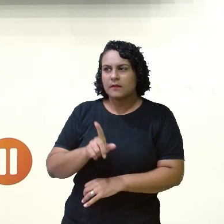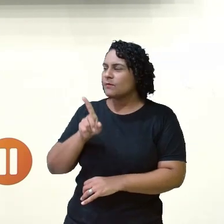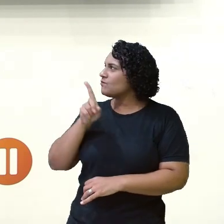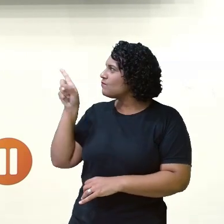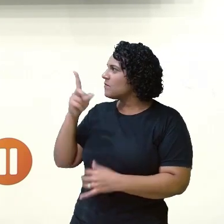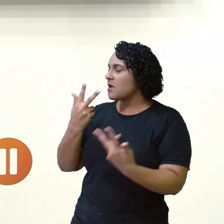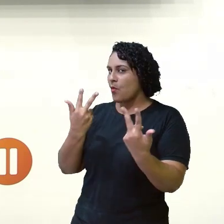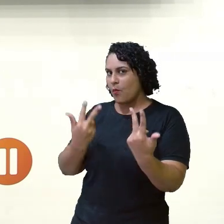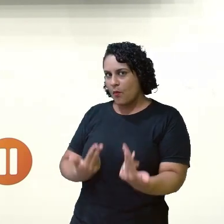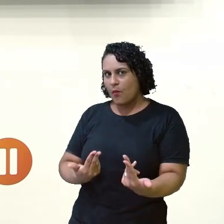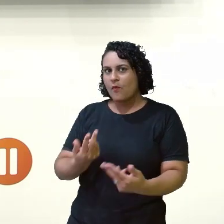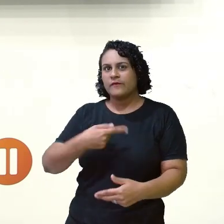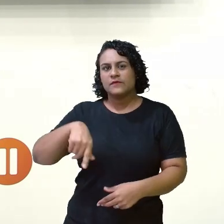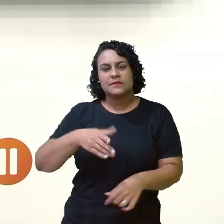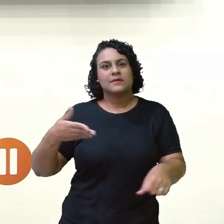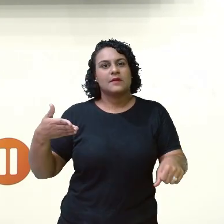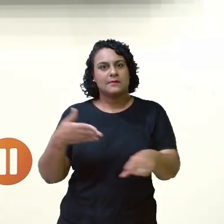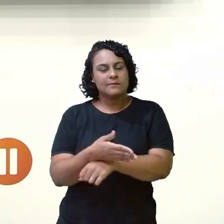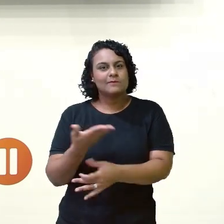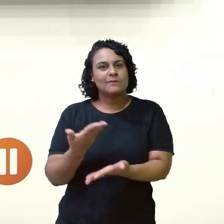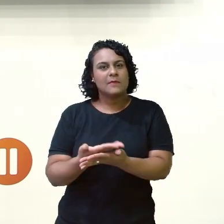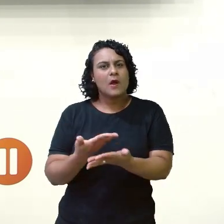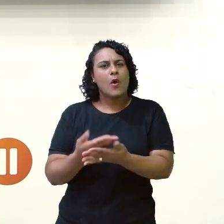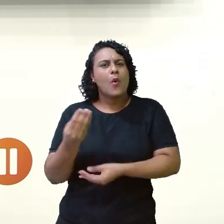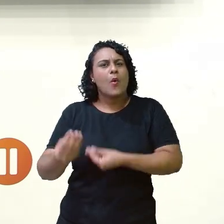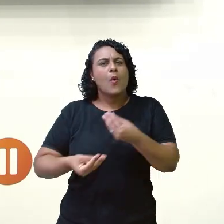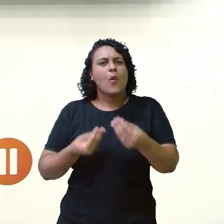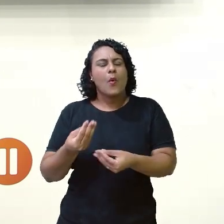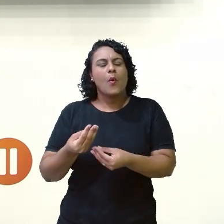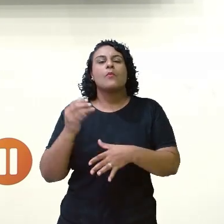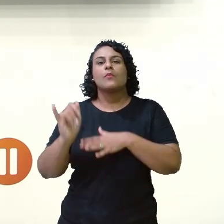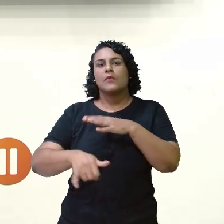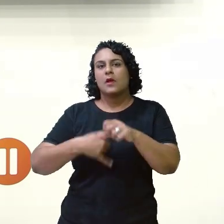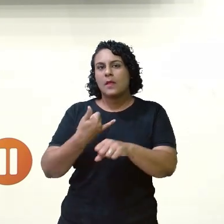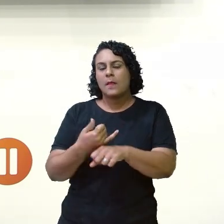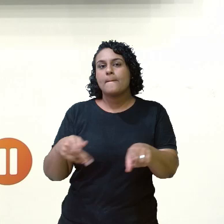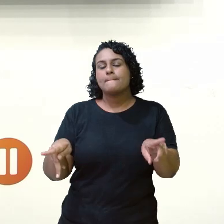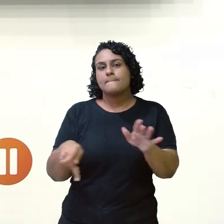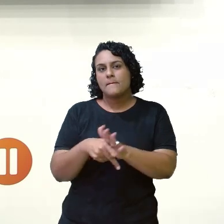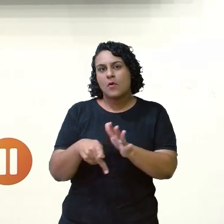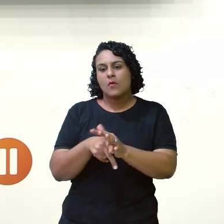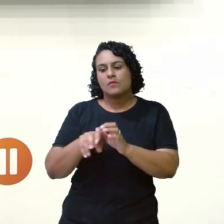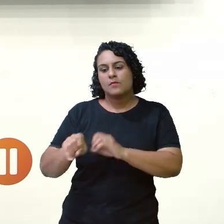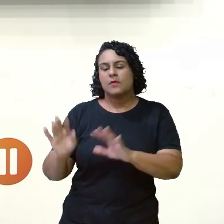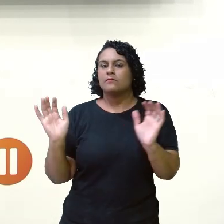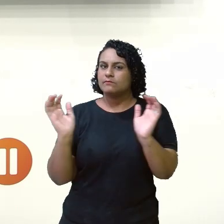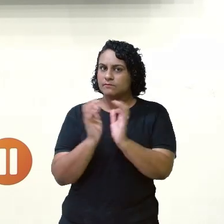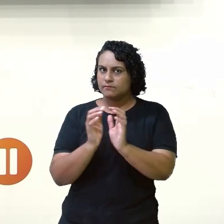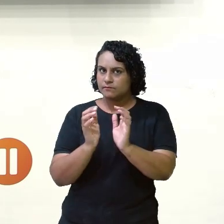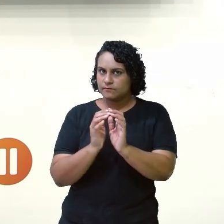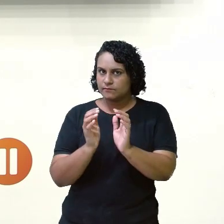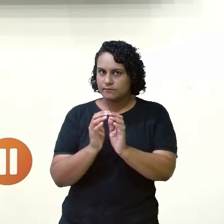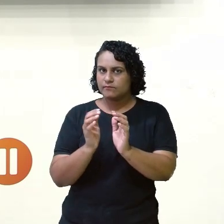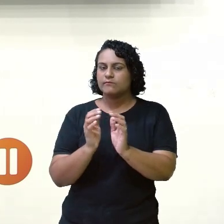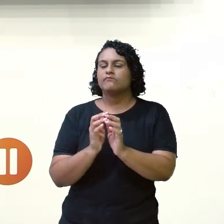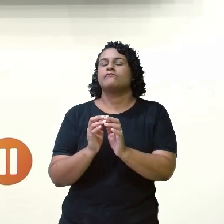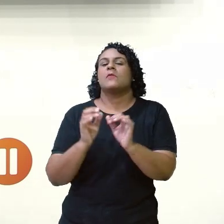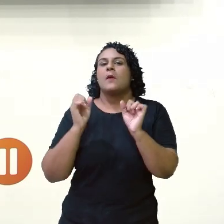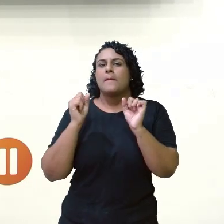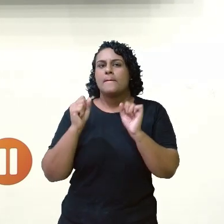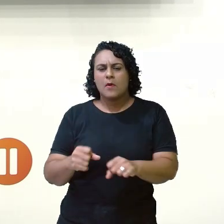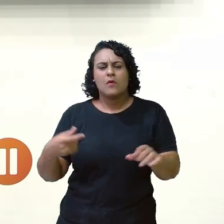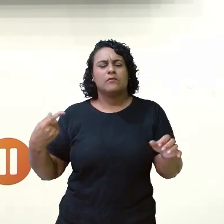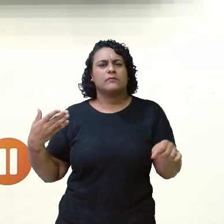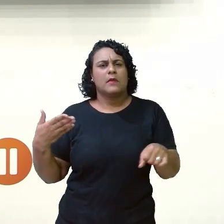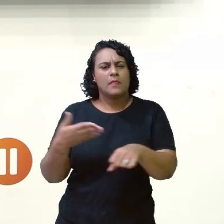E você também pode ter acesso às nossas aulas pelo canal do Educa Recife, lá no YouTube. Você vai acompanhar sempre